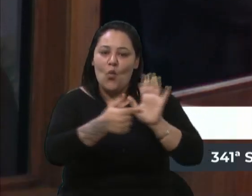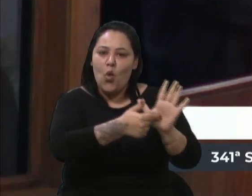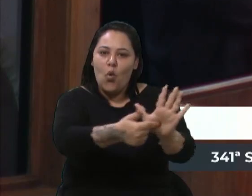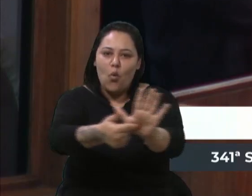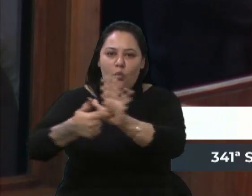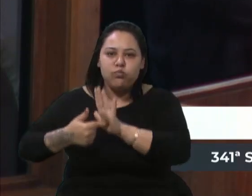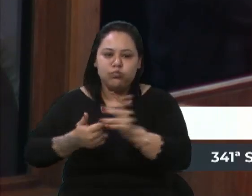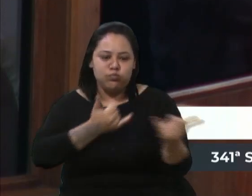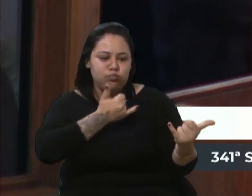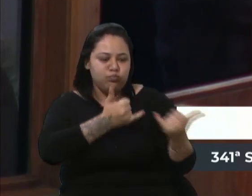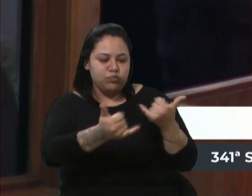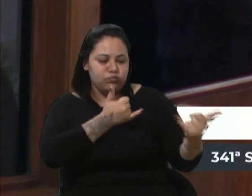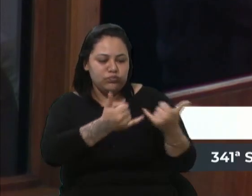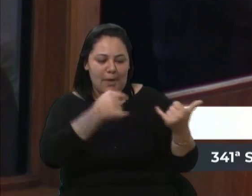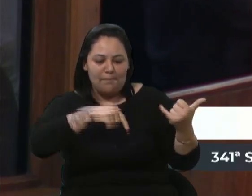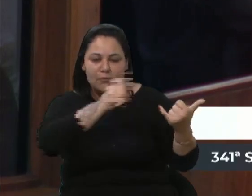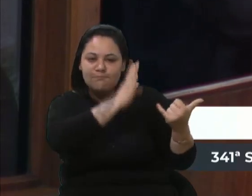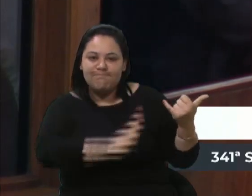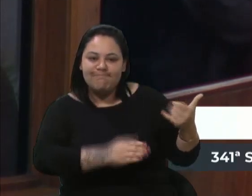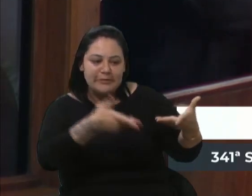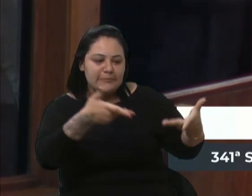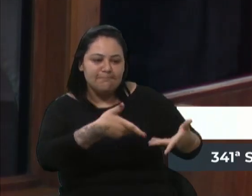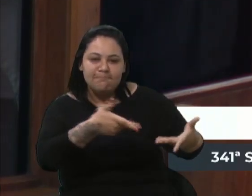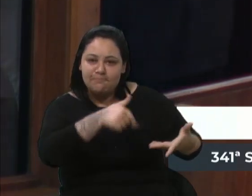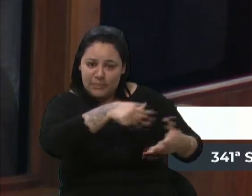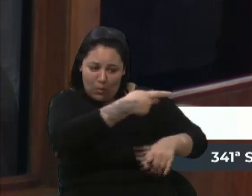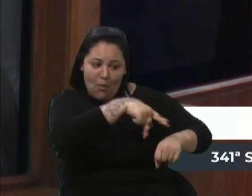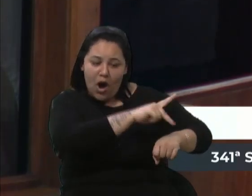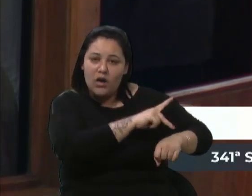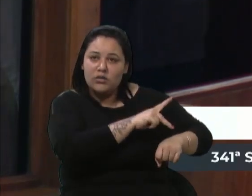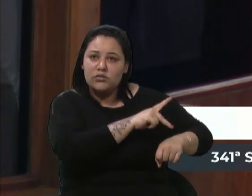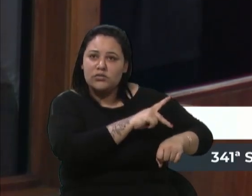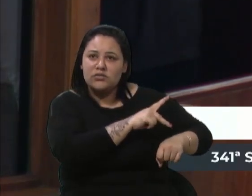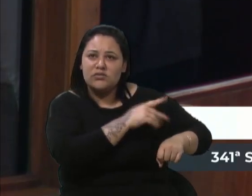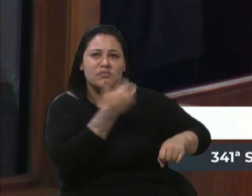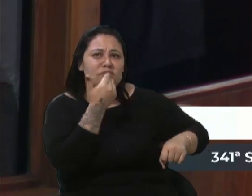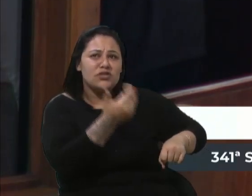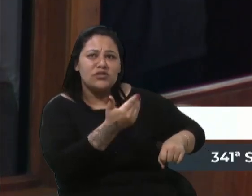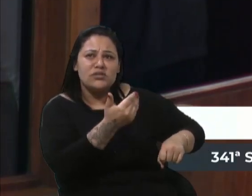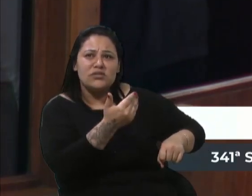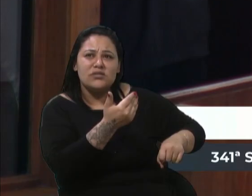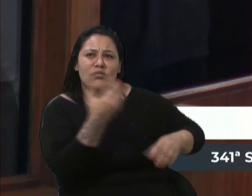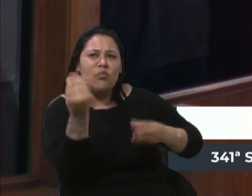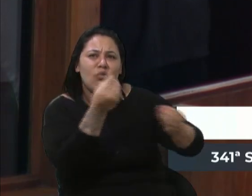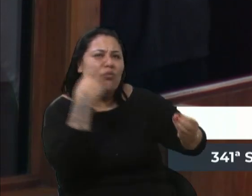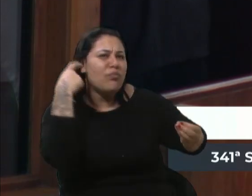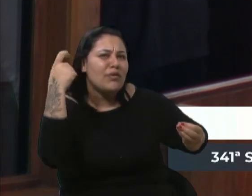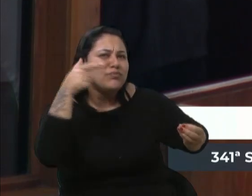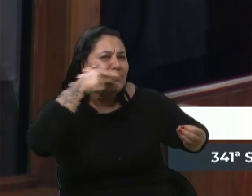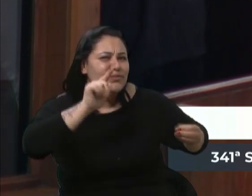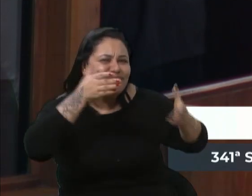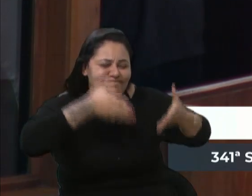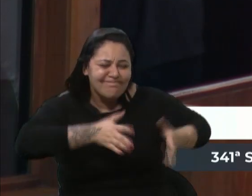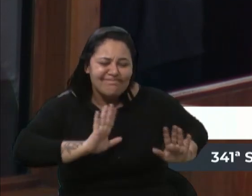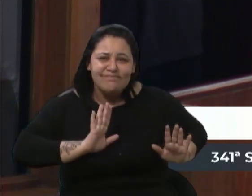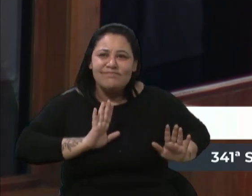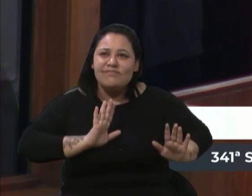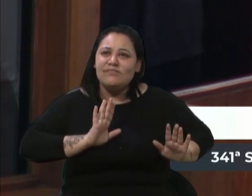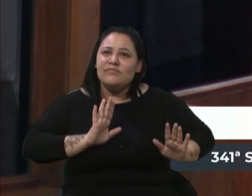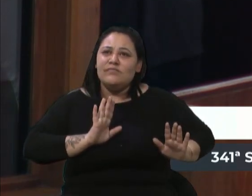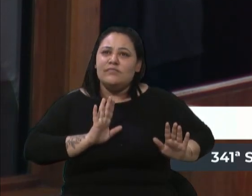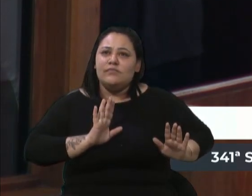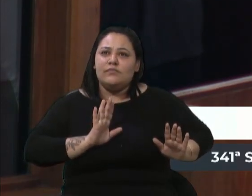Por exemplo, o Brasil hoje... Peço só, presidente, é muito barulho, eu não estou conseguindo me... Por